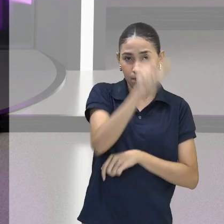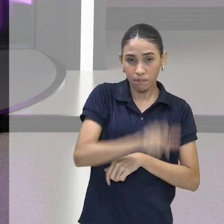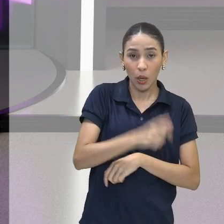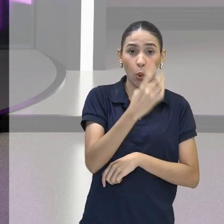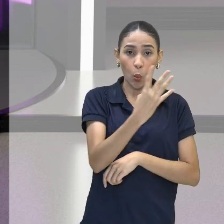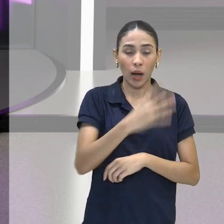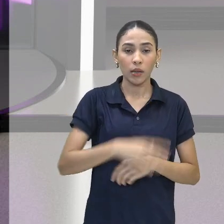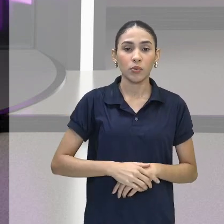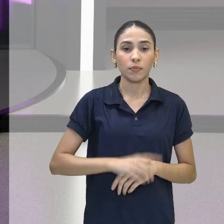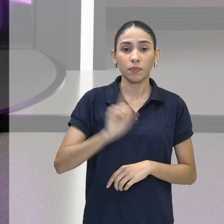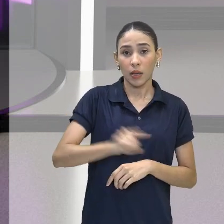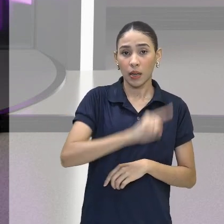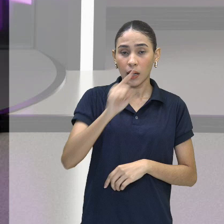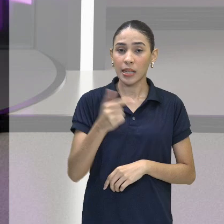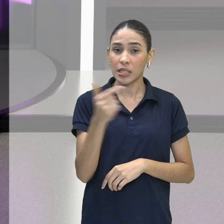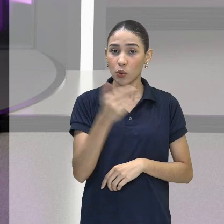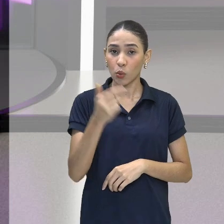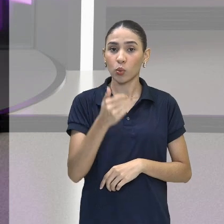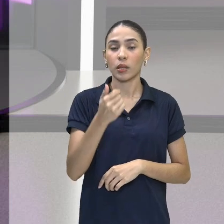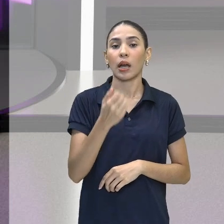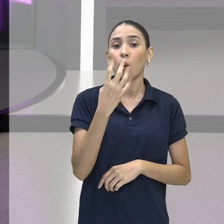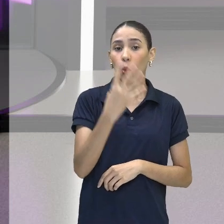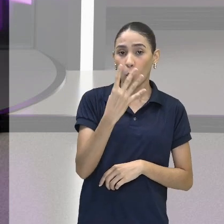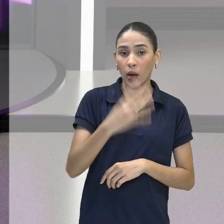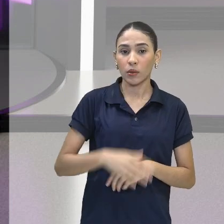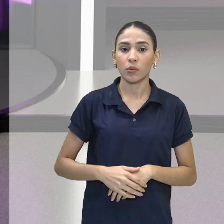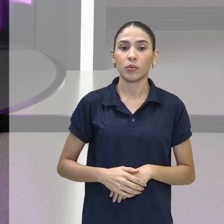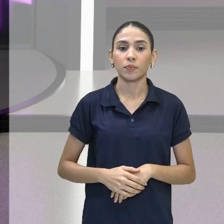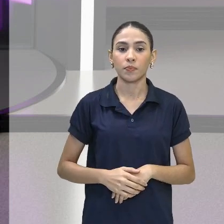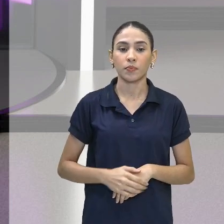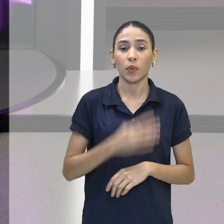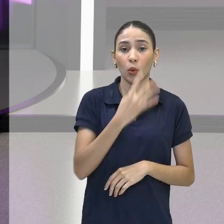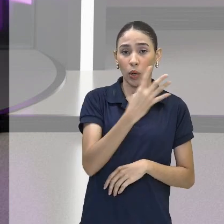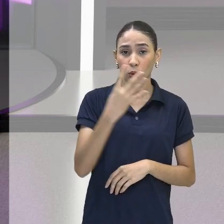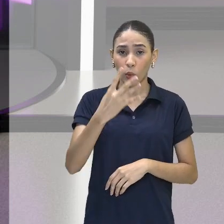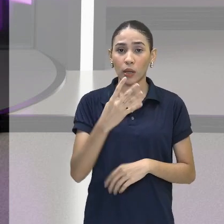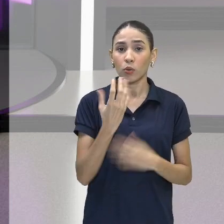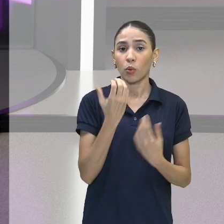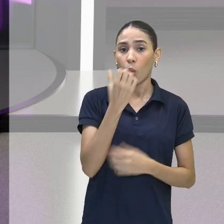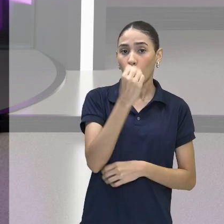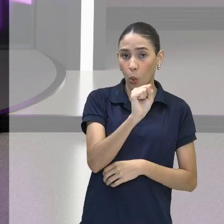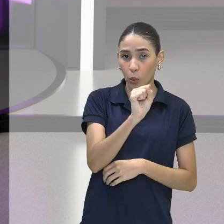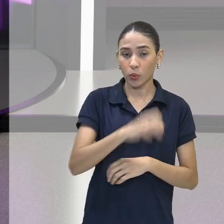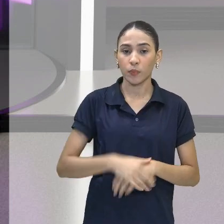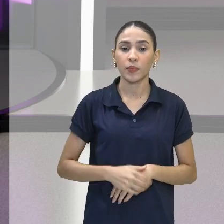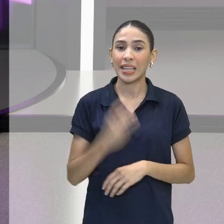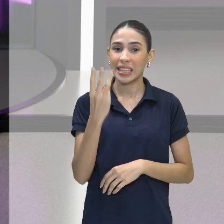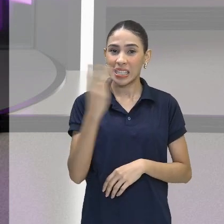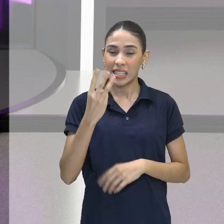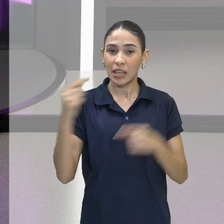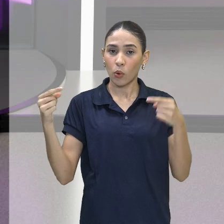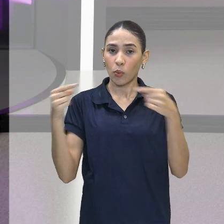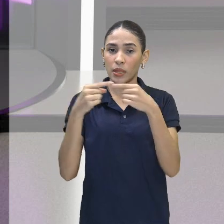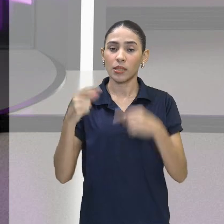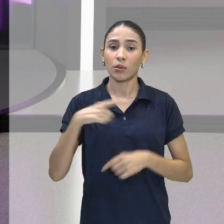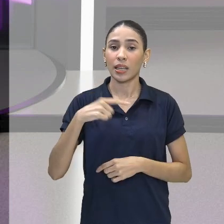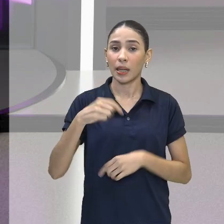segunda combinação, nós temos mais 4. Então, 4 mais 4, 8. Na terceira combinação, nós temos mais